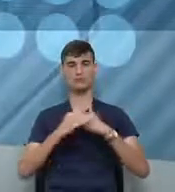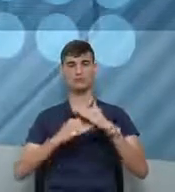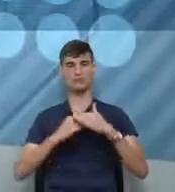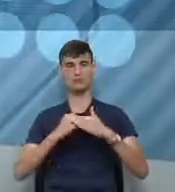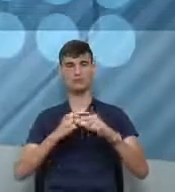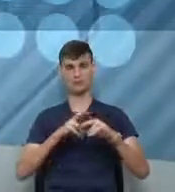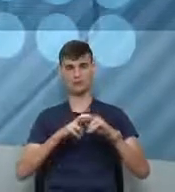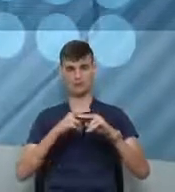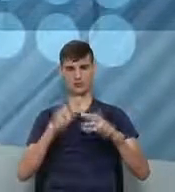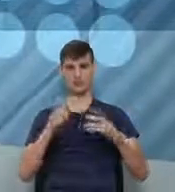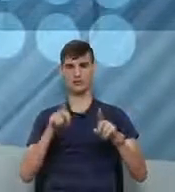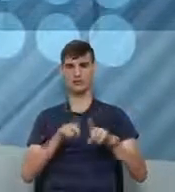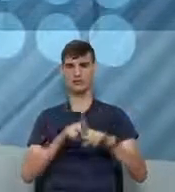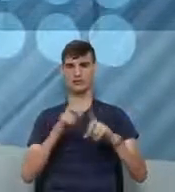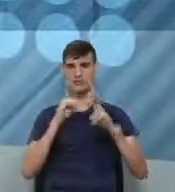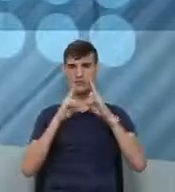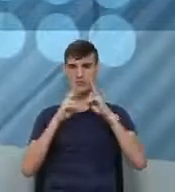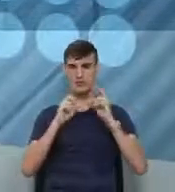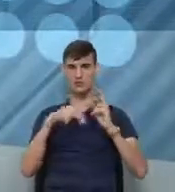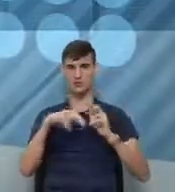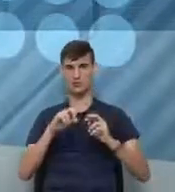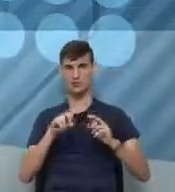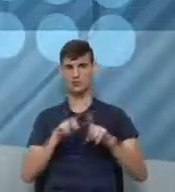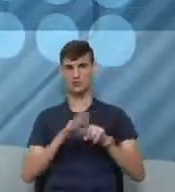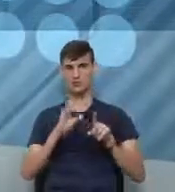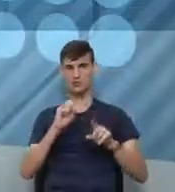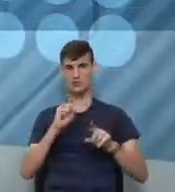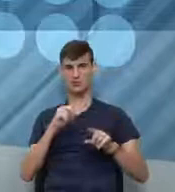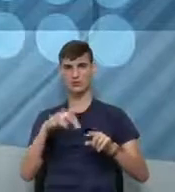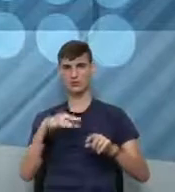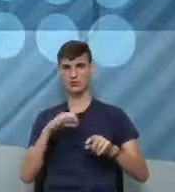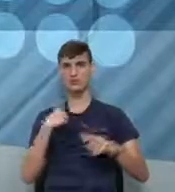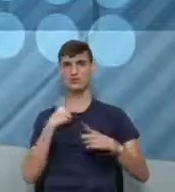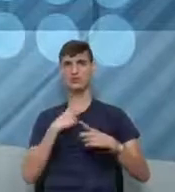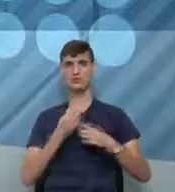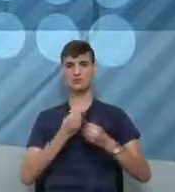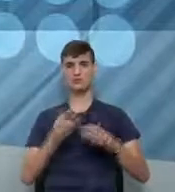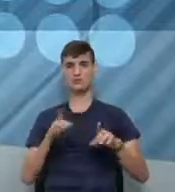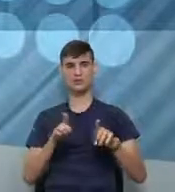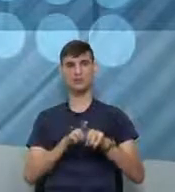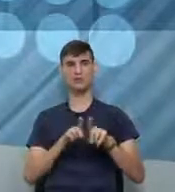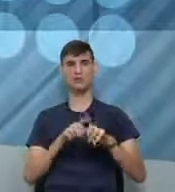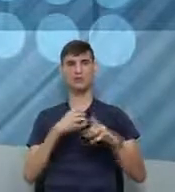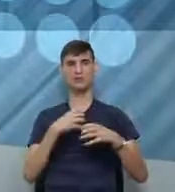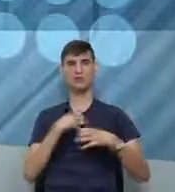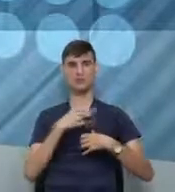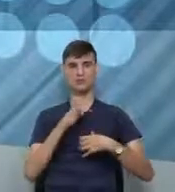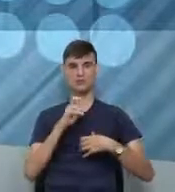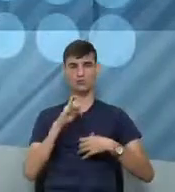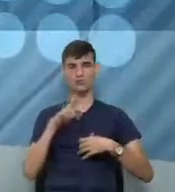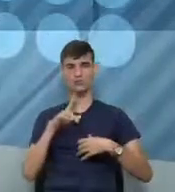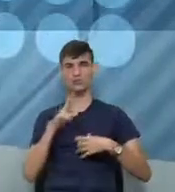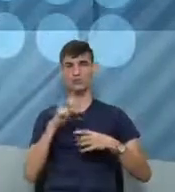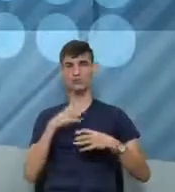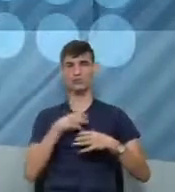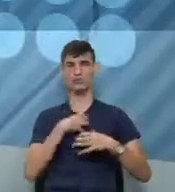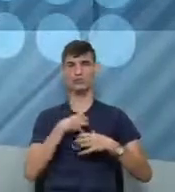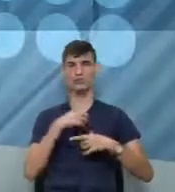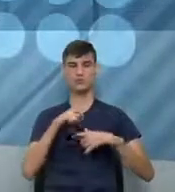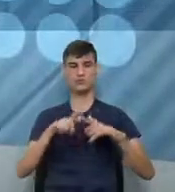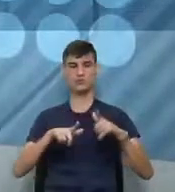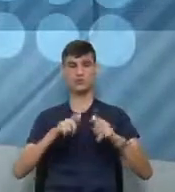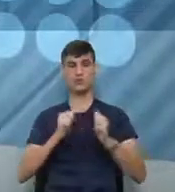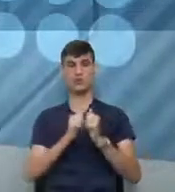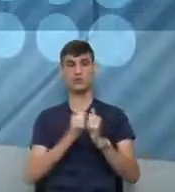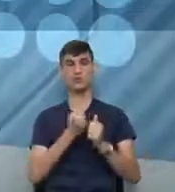além dela estar trabalhando com seno e com cosseno, a gente pode trazer também a série de Fourier de forma trabalhando